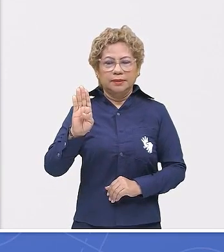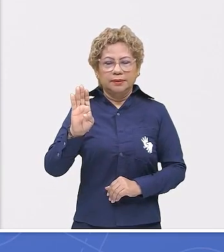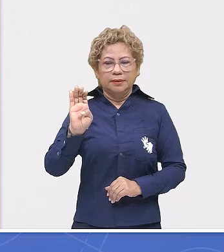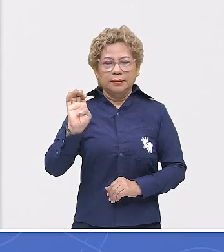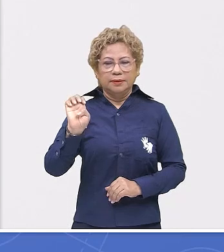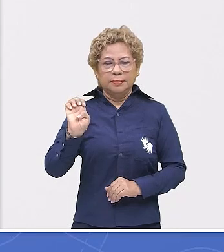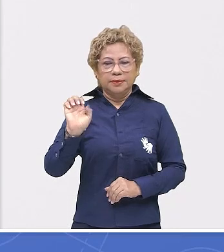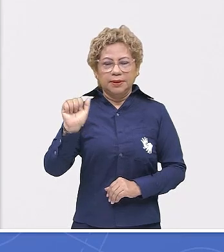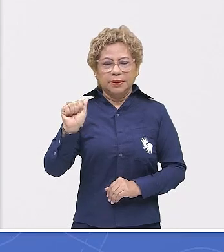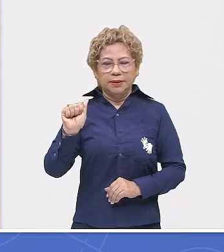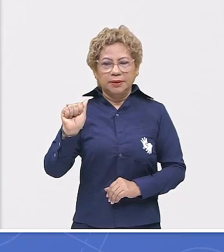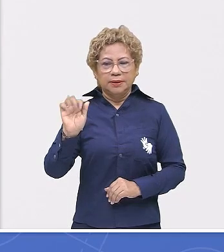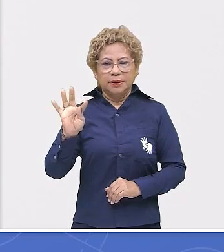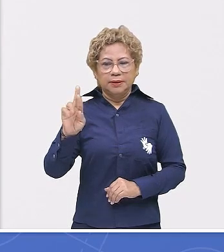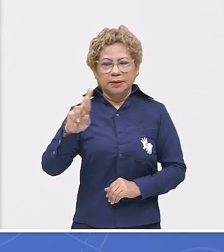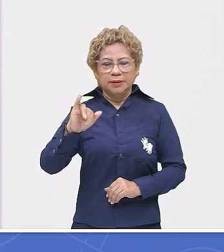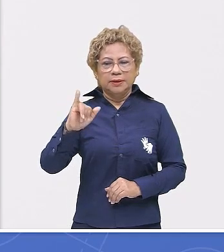Valcileida,